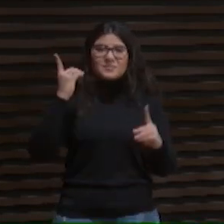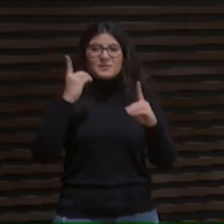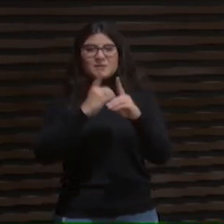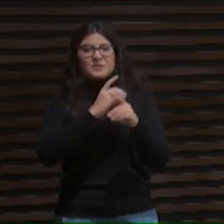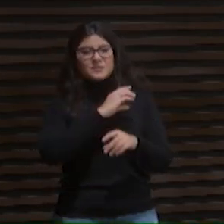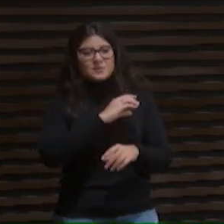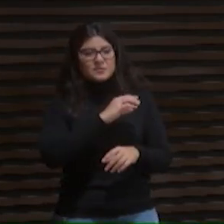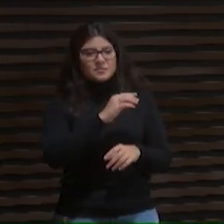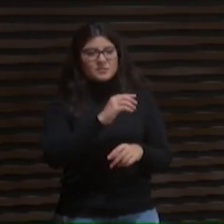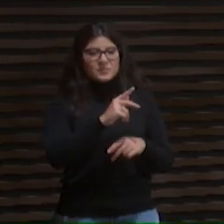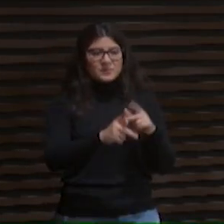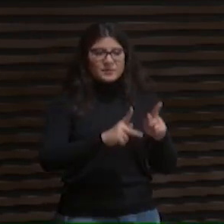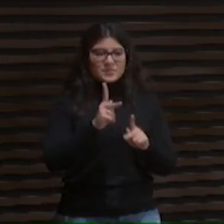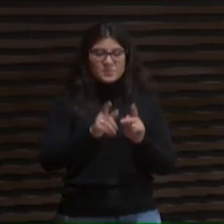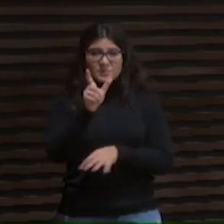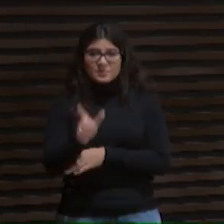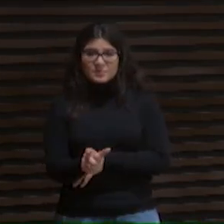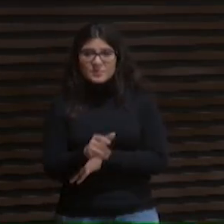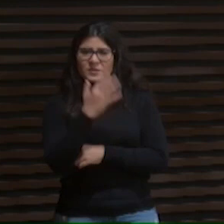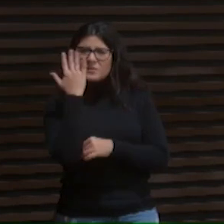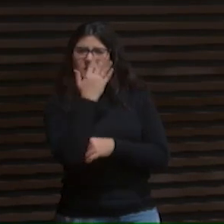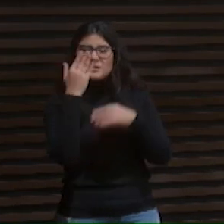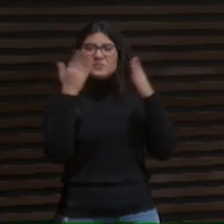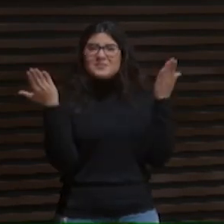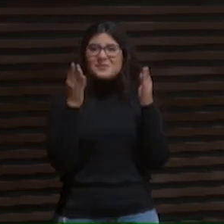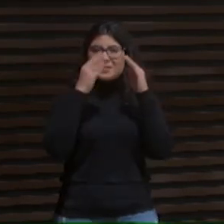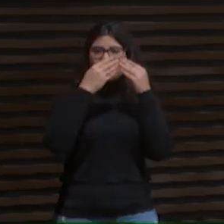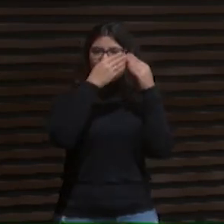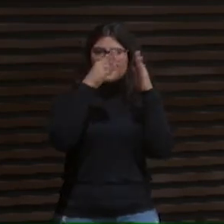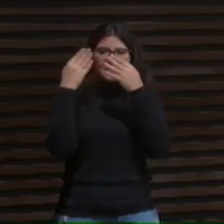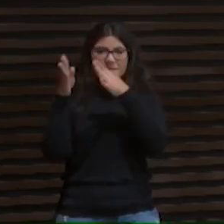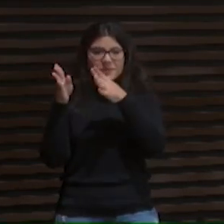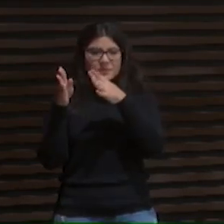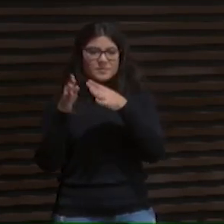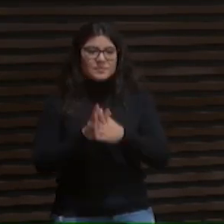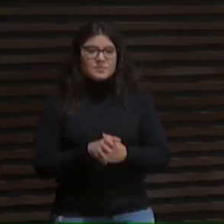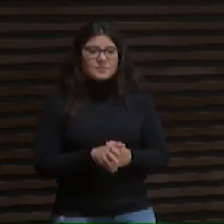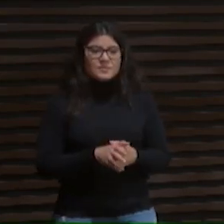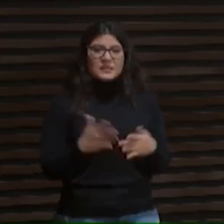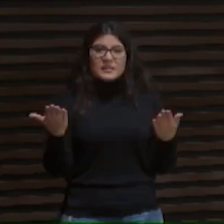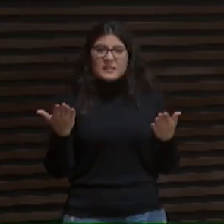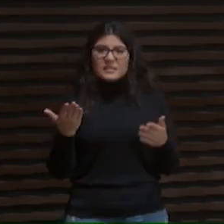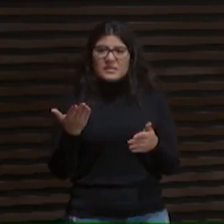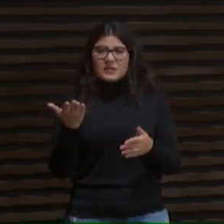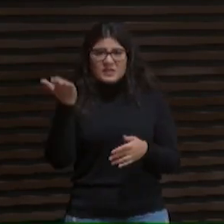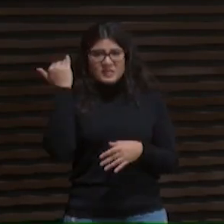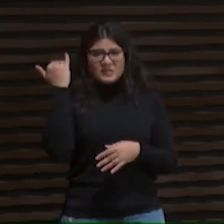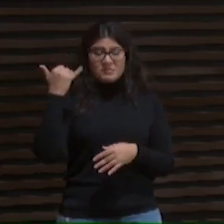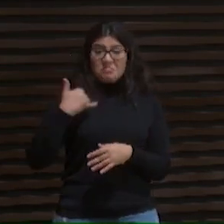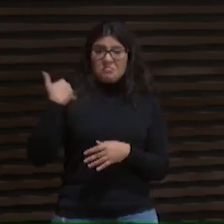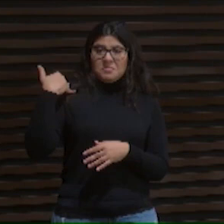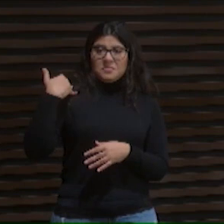alguém, os olhos cegos são abertos, o hostil fica cheio do Espírito Santo e